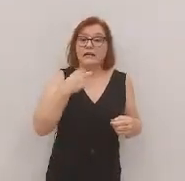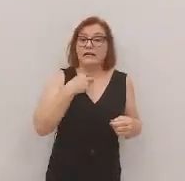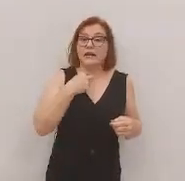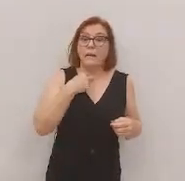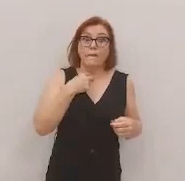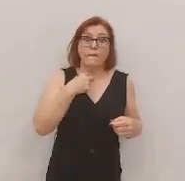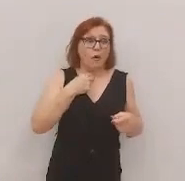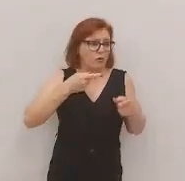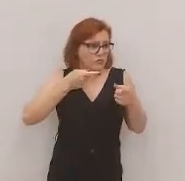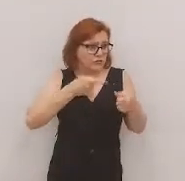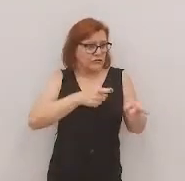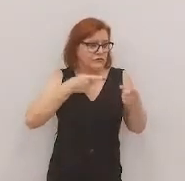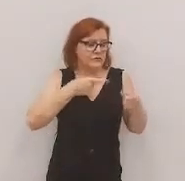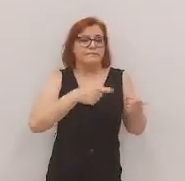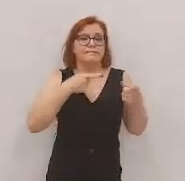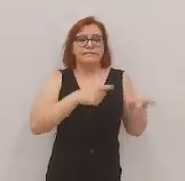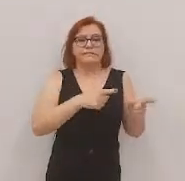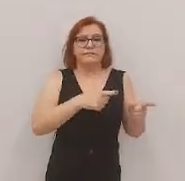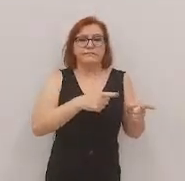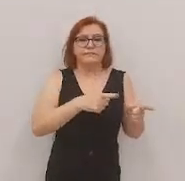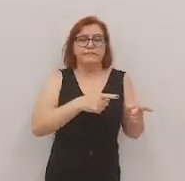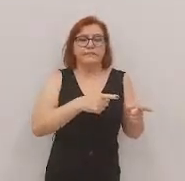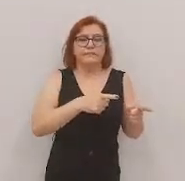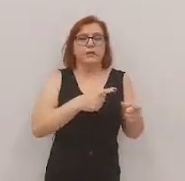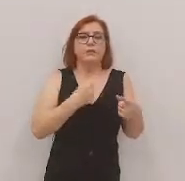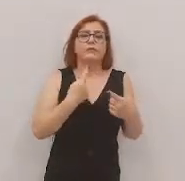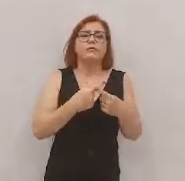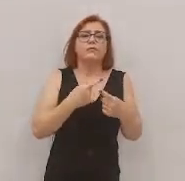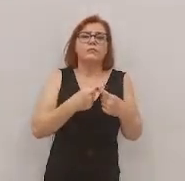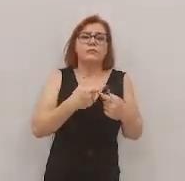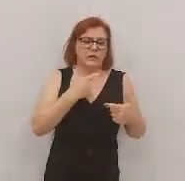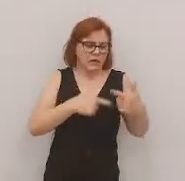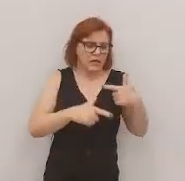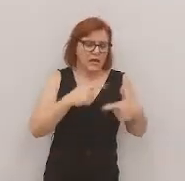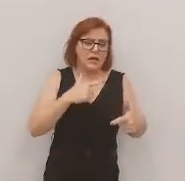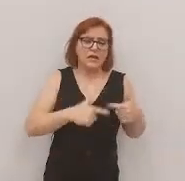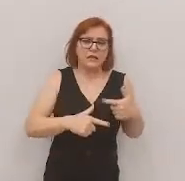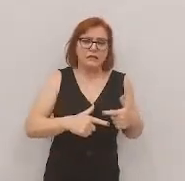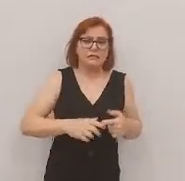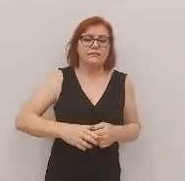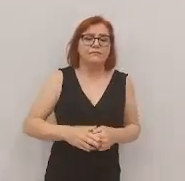Não pode nos acusar. Irmãos, isso é